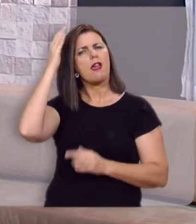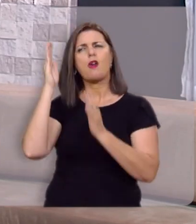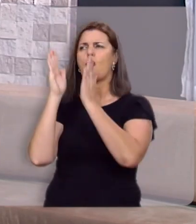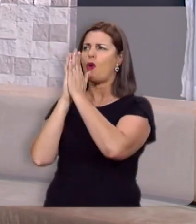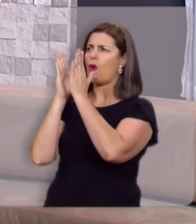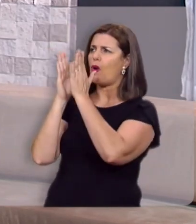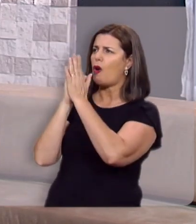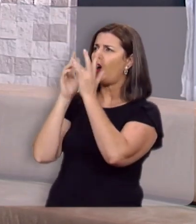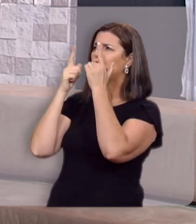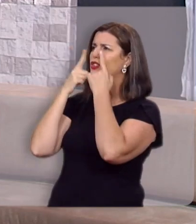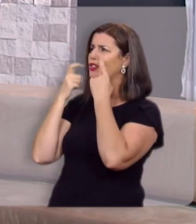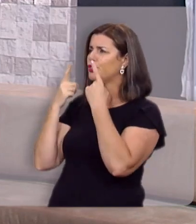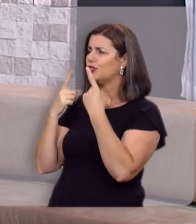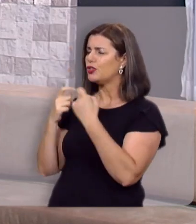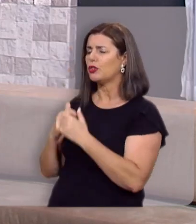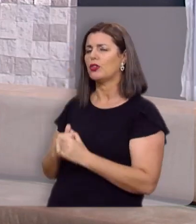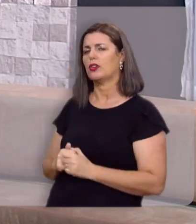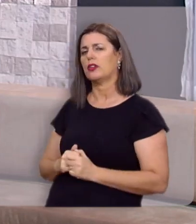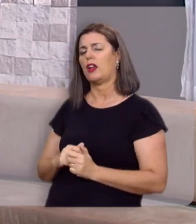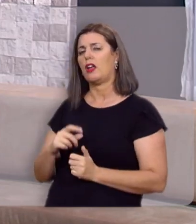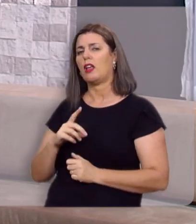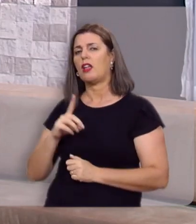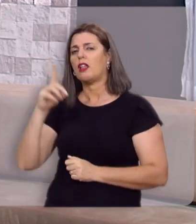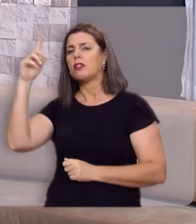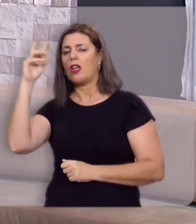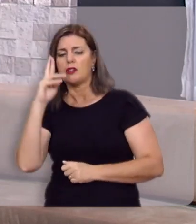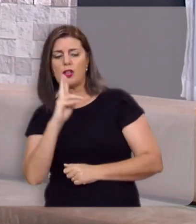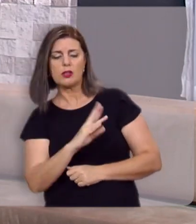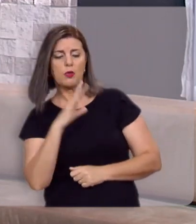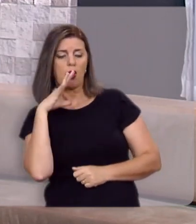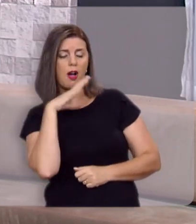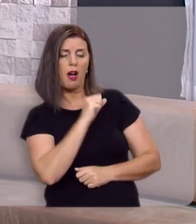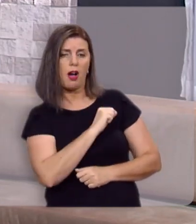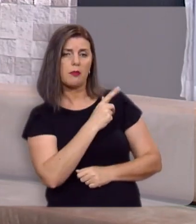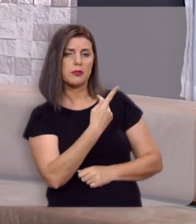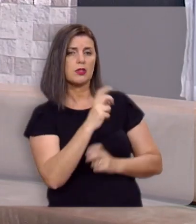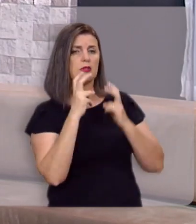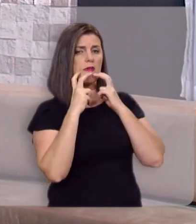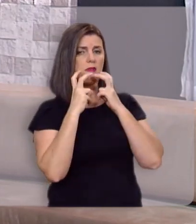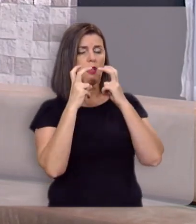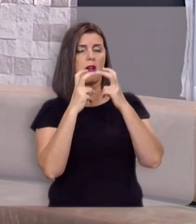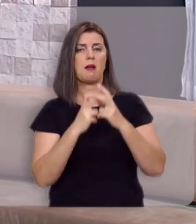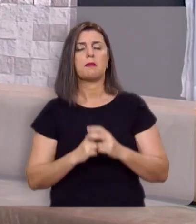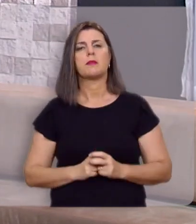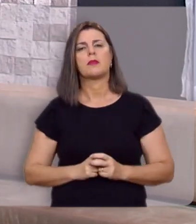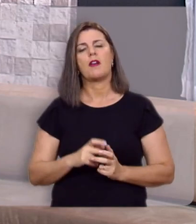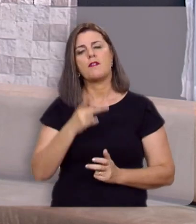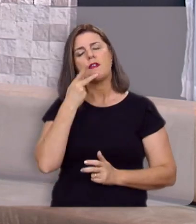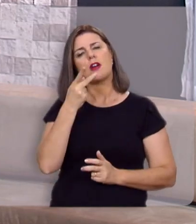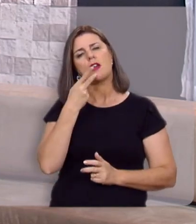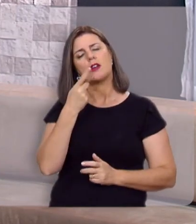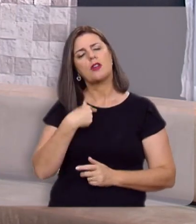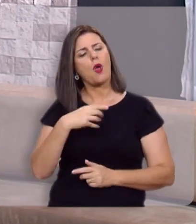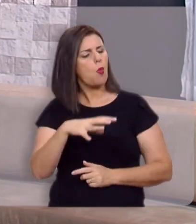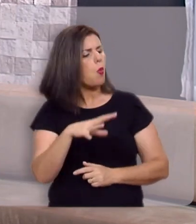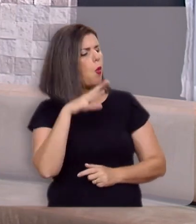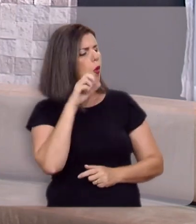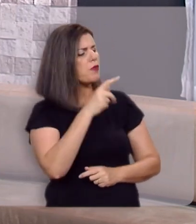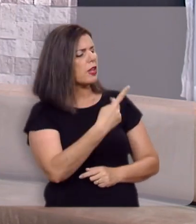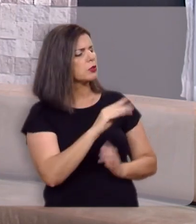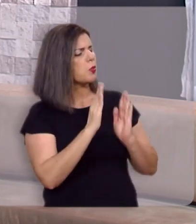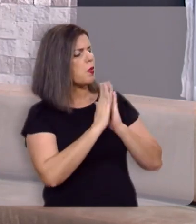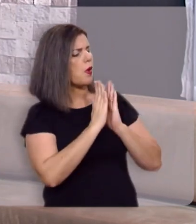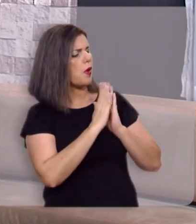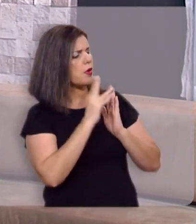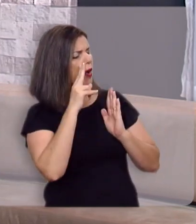ora e ele chora, e Deus responde rapidamente ao seu clamor, dizendo: eu ouvi a sua